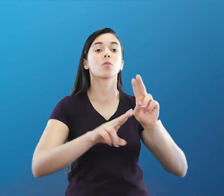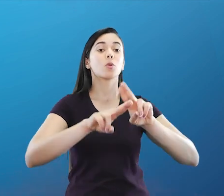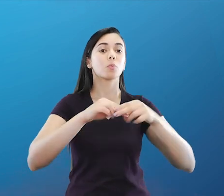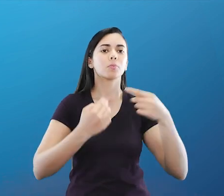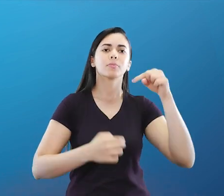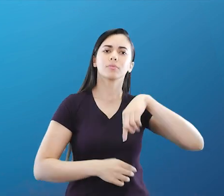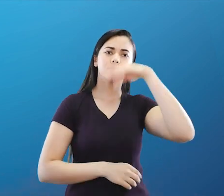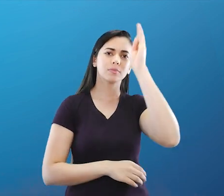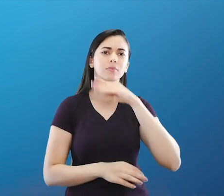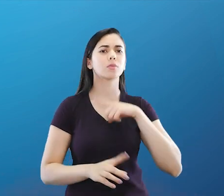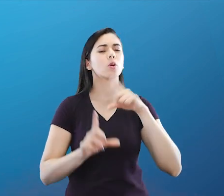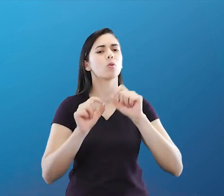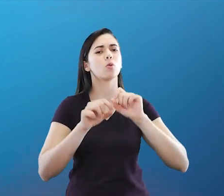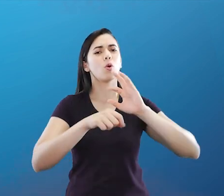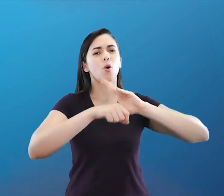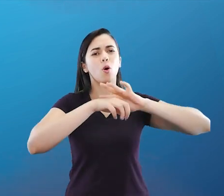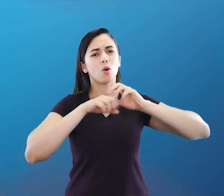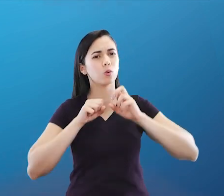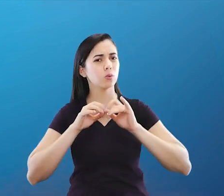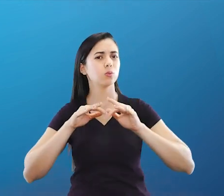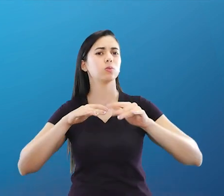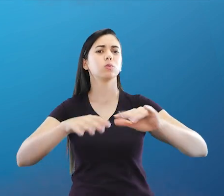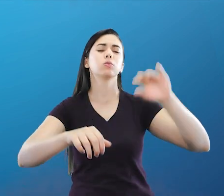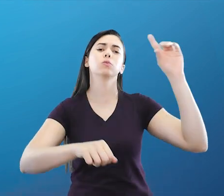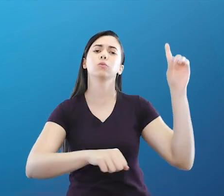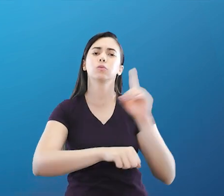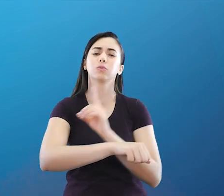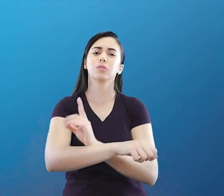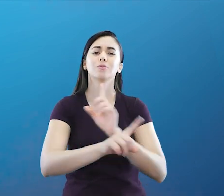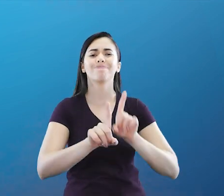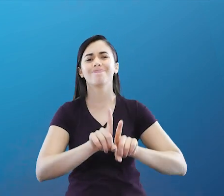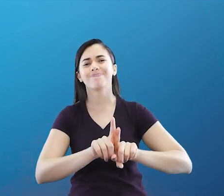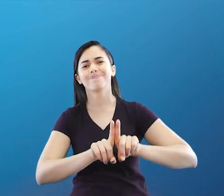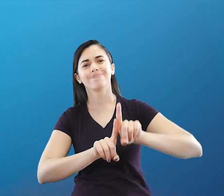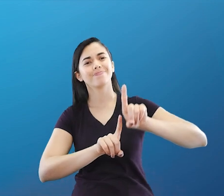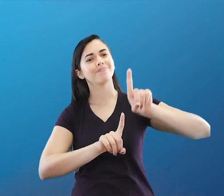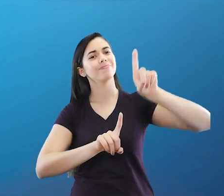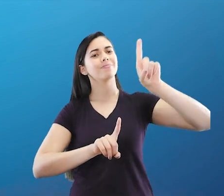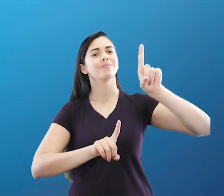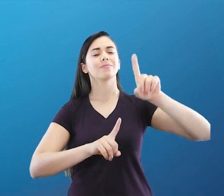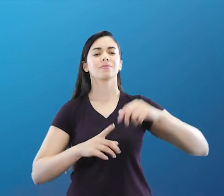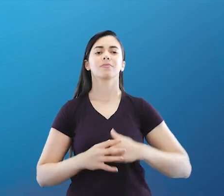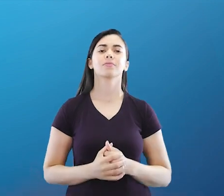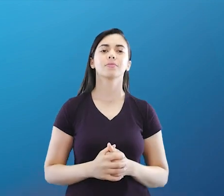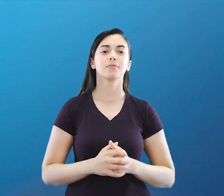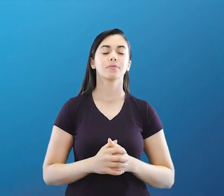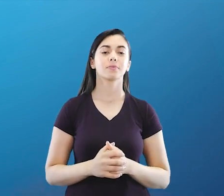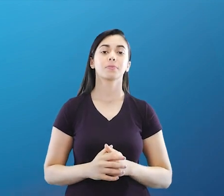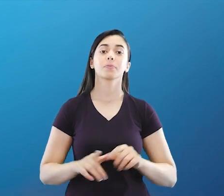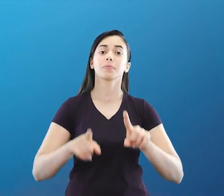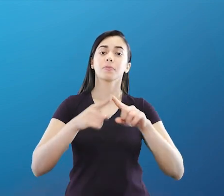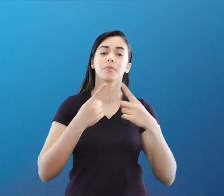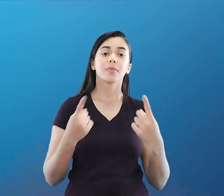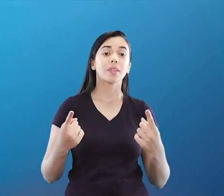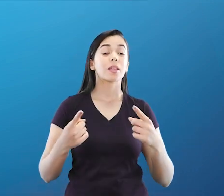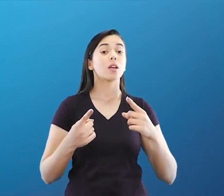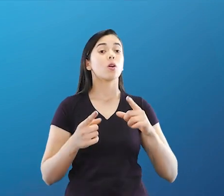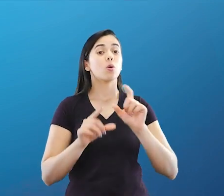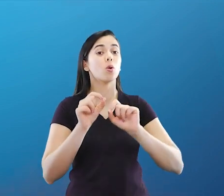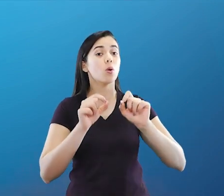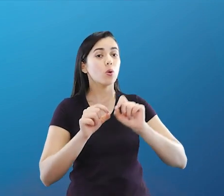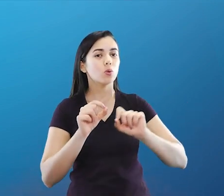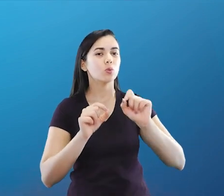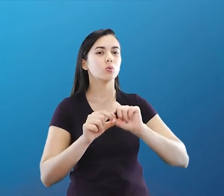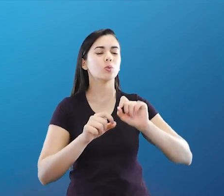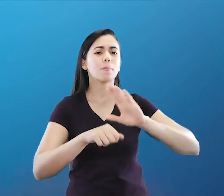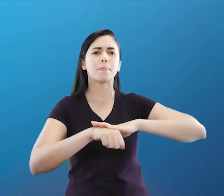de dengue no Brasil, porque a dengue ela cresceu de uma forma muito grande, mais de